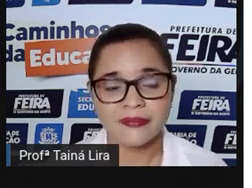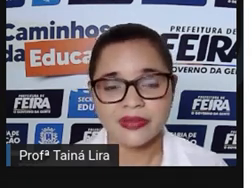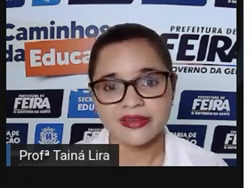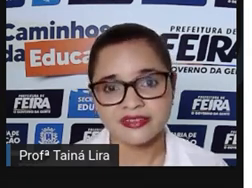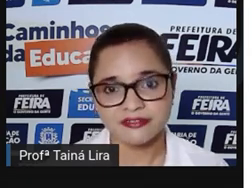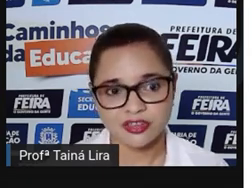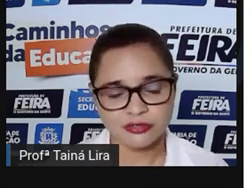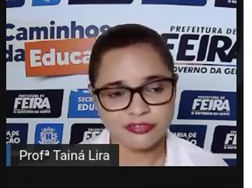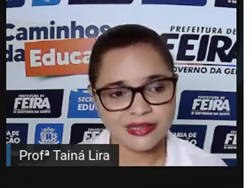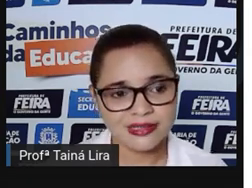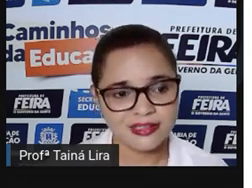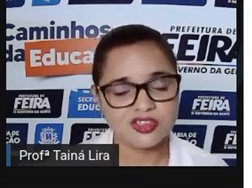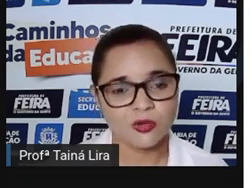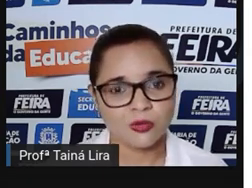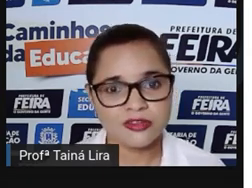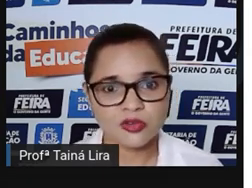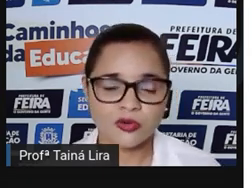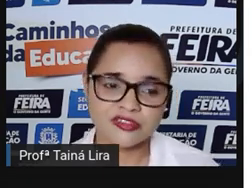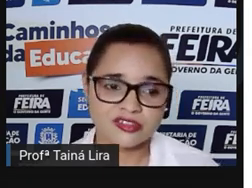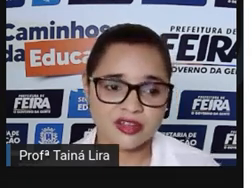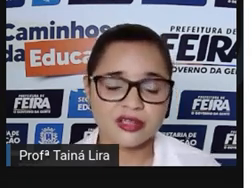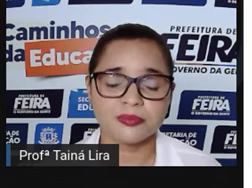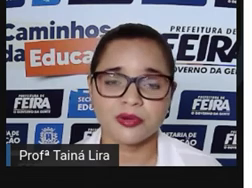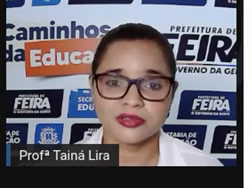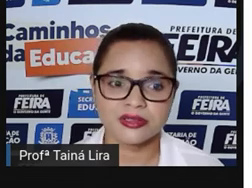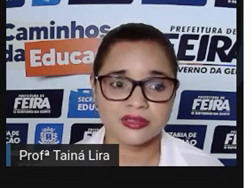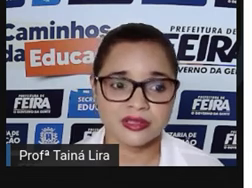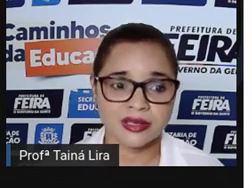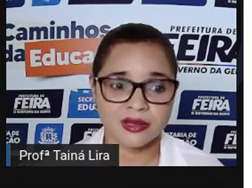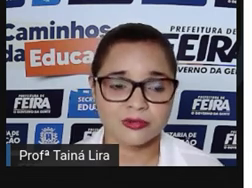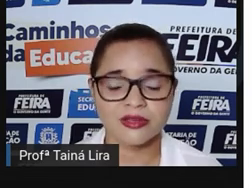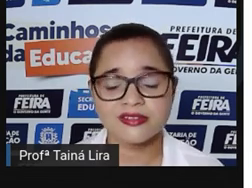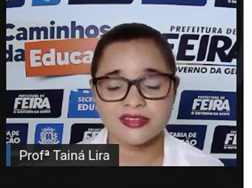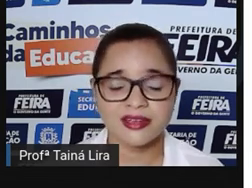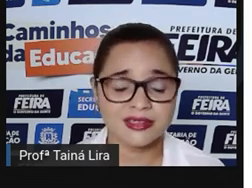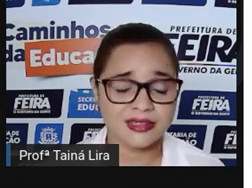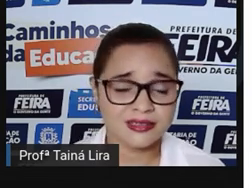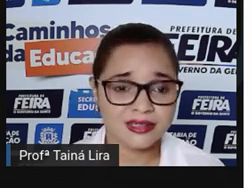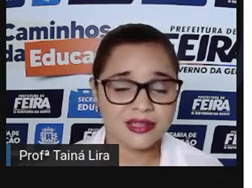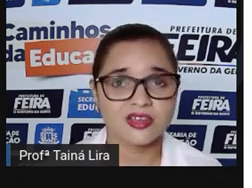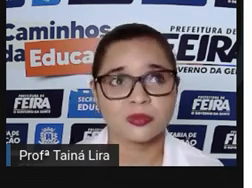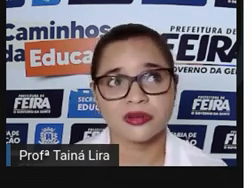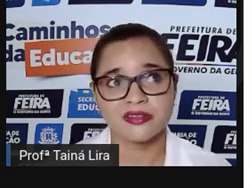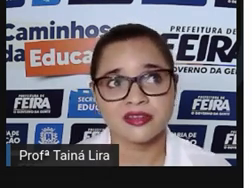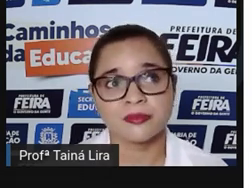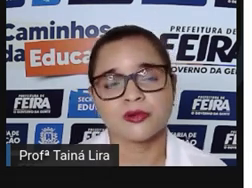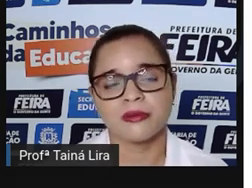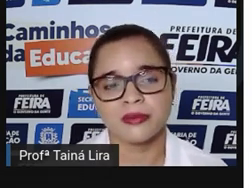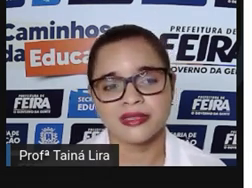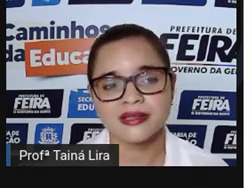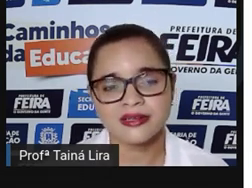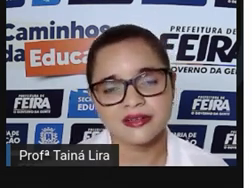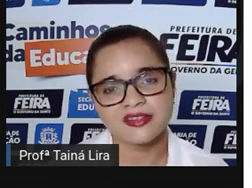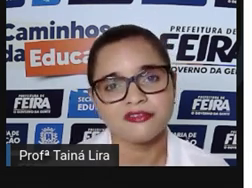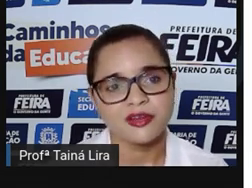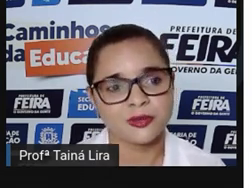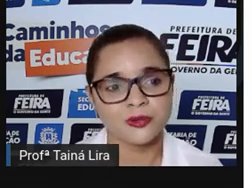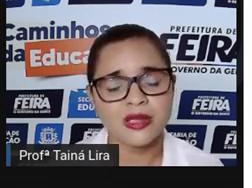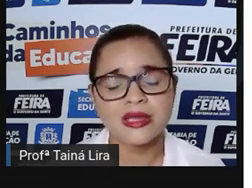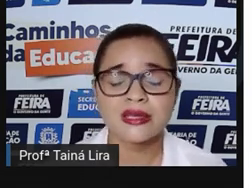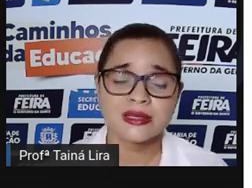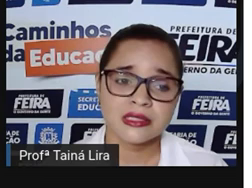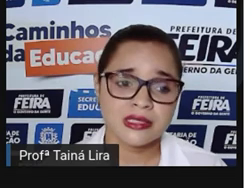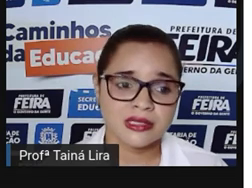tá? Esse vídeo fala ali de algumas coisas, né, que podem acontecer ali na internet. Por exemplo, a mãe da criança